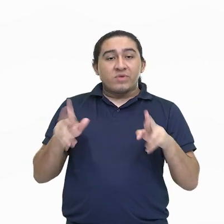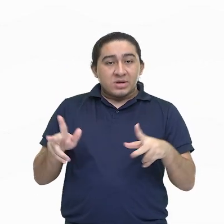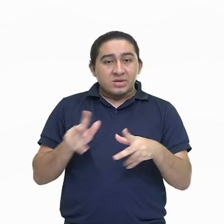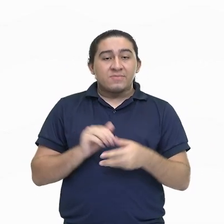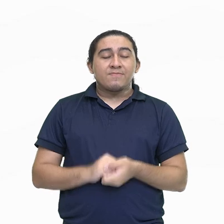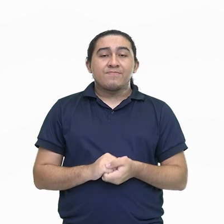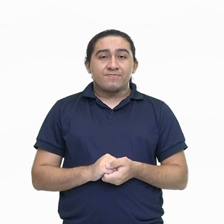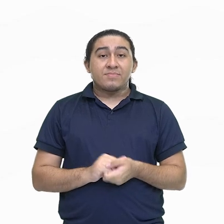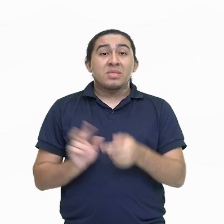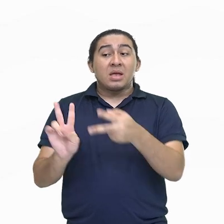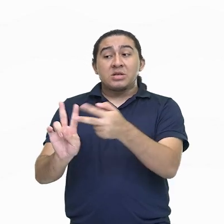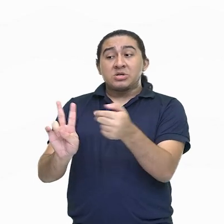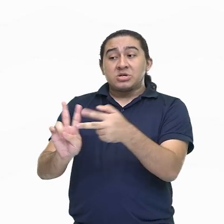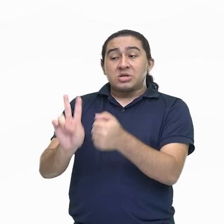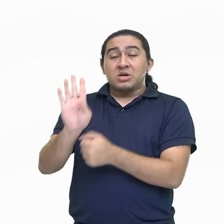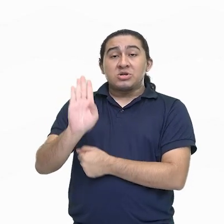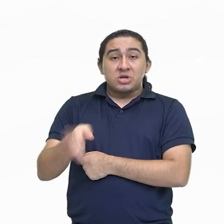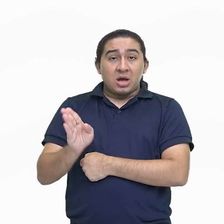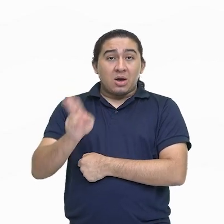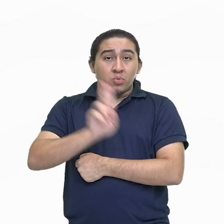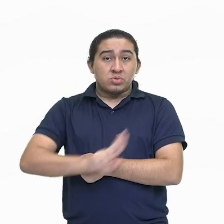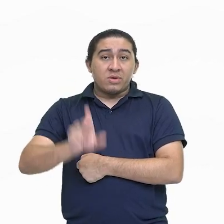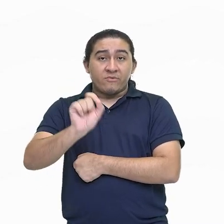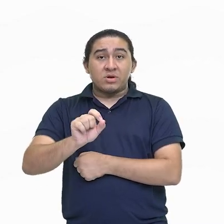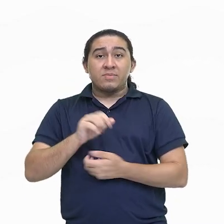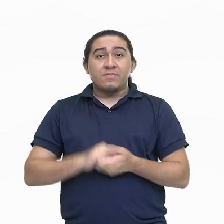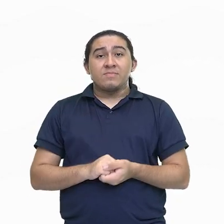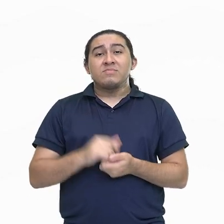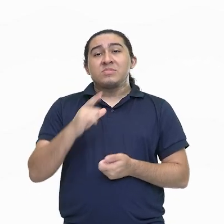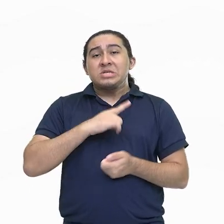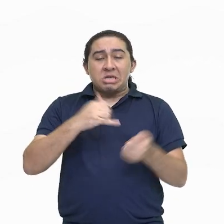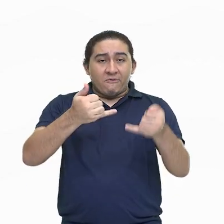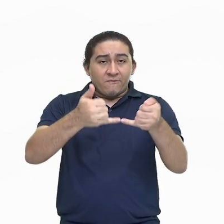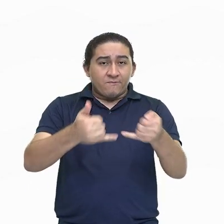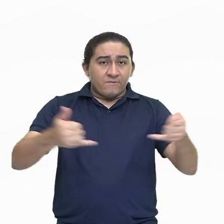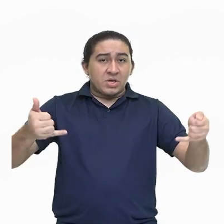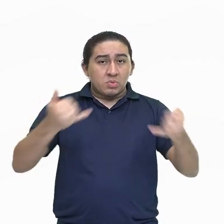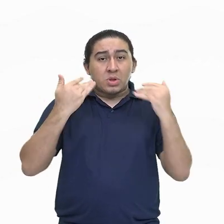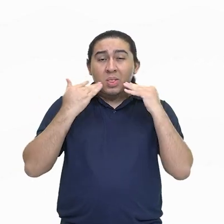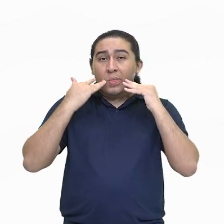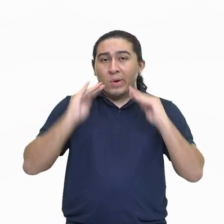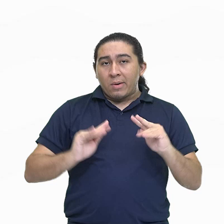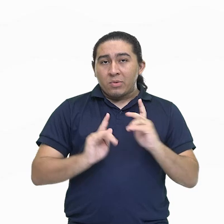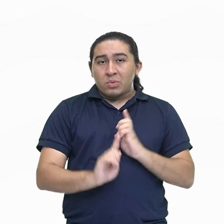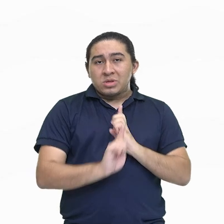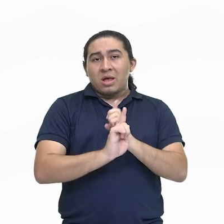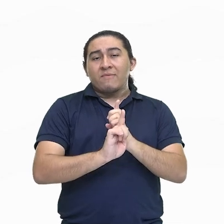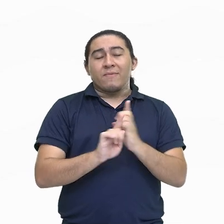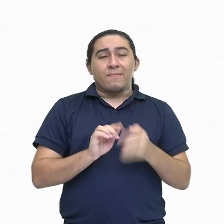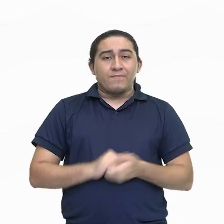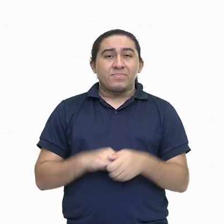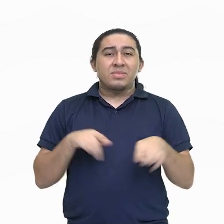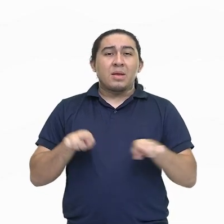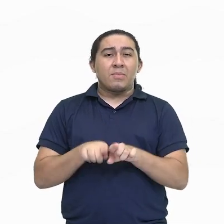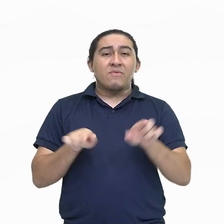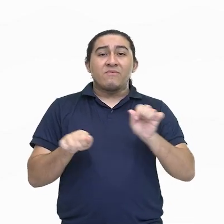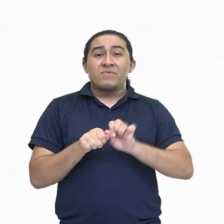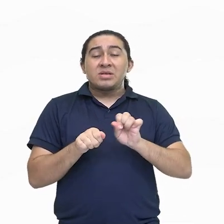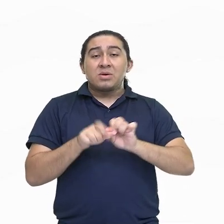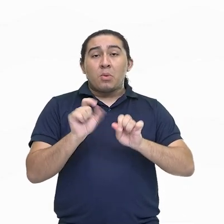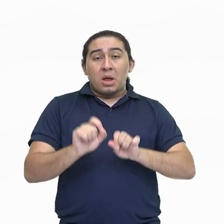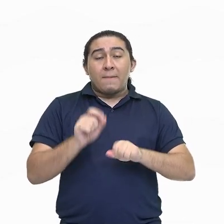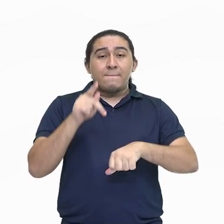trançavam com fibras naturais, cestaria, redes, esteiras. fabricavam peças de cerâmica